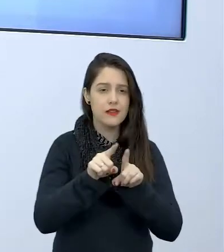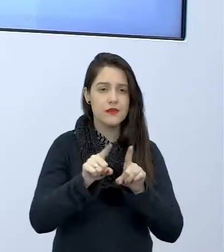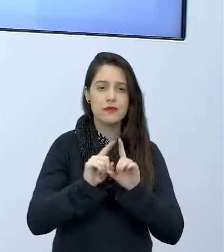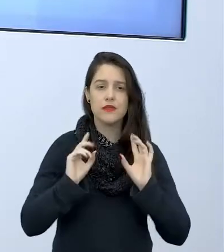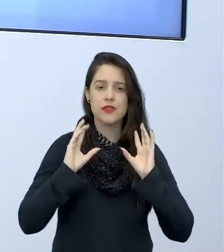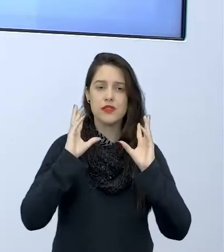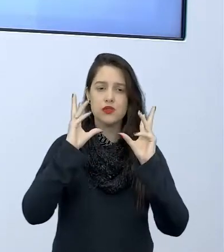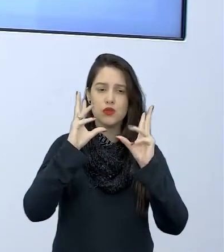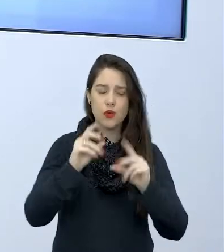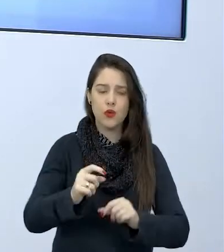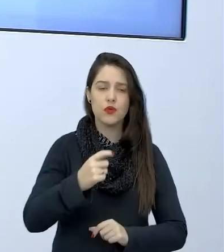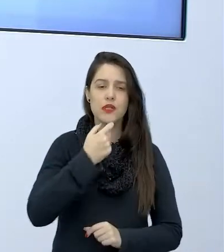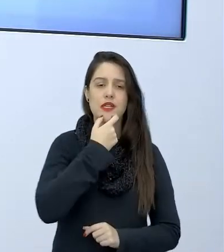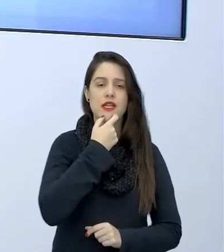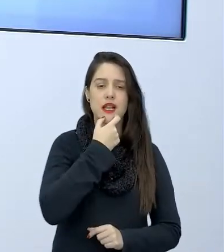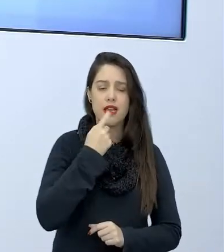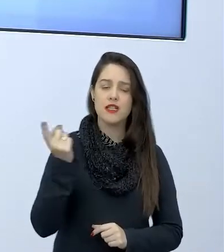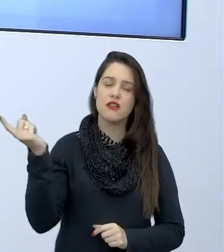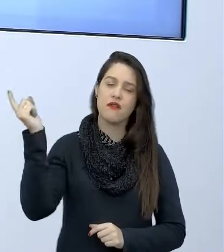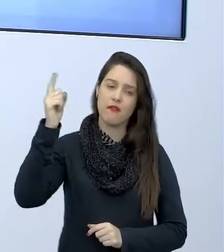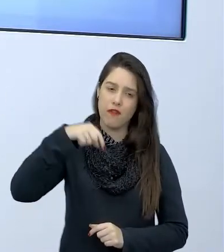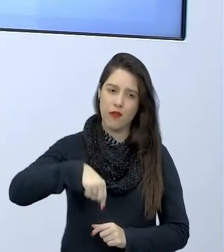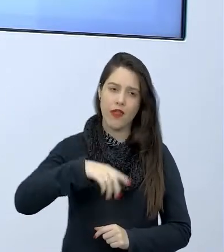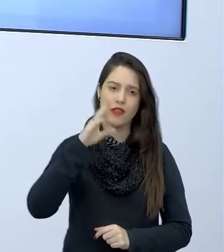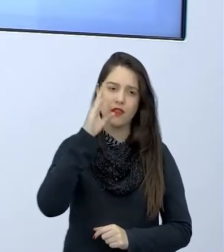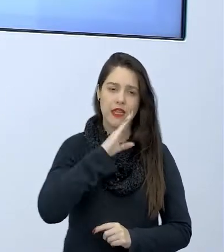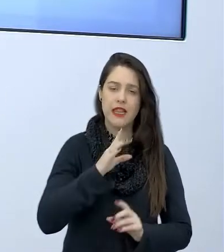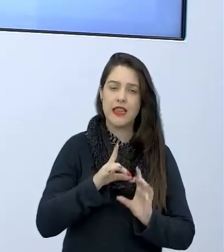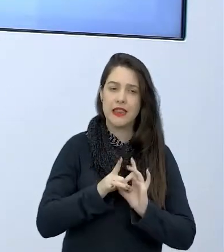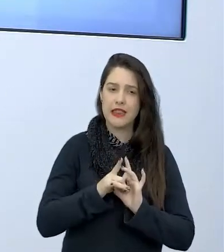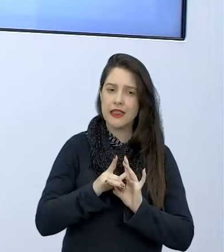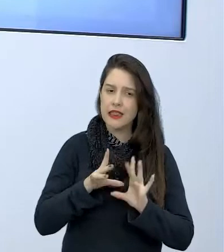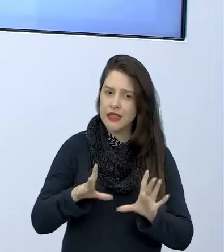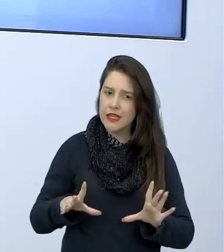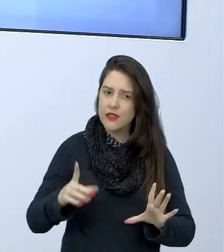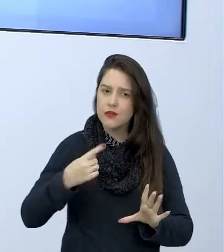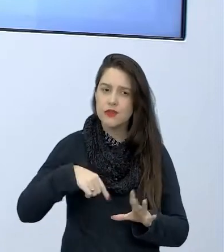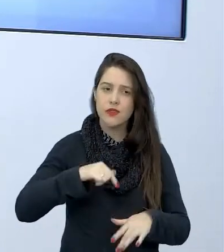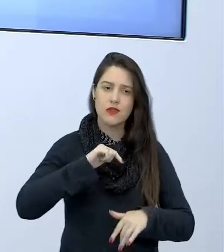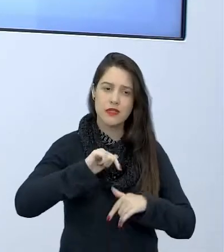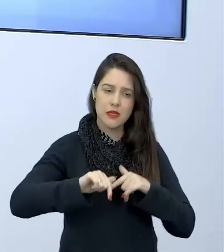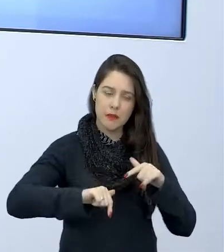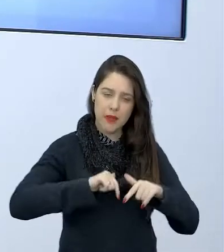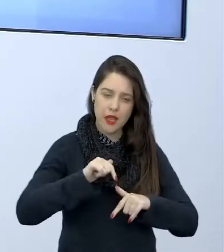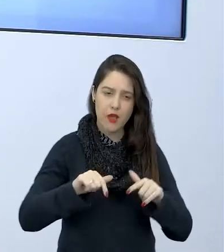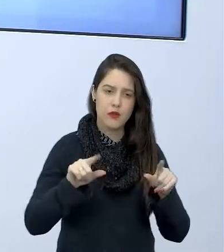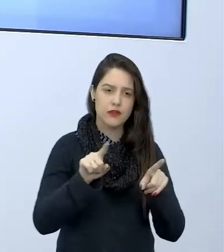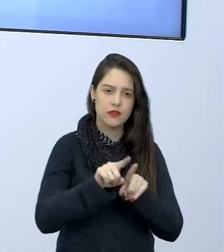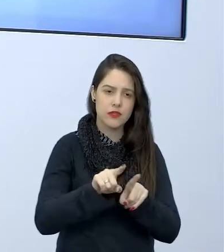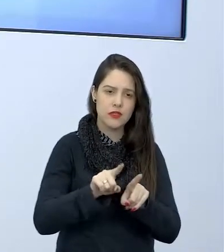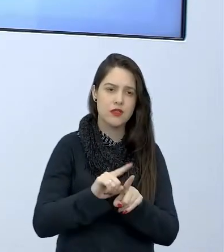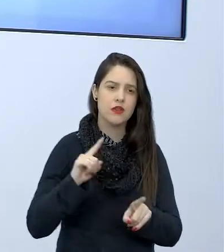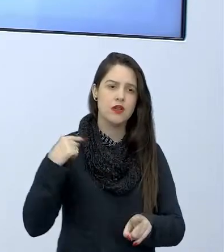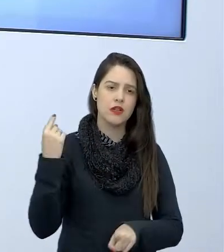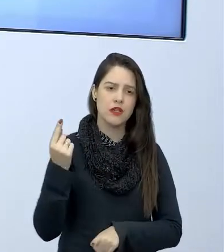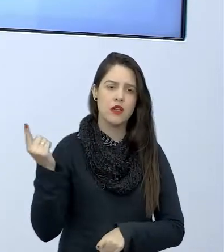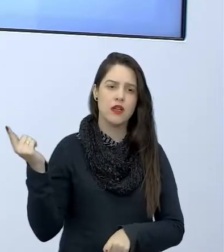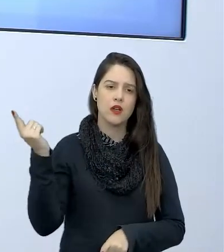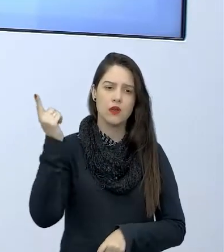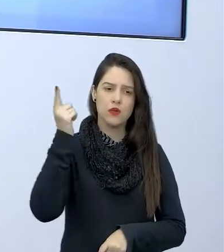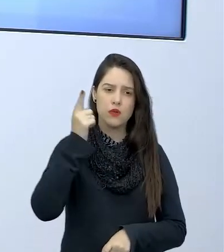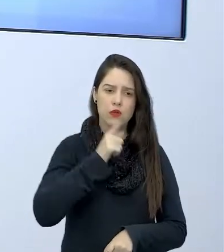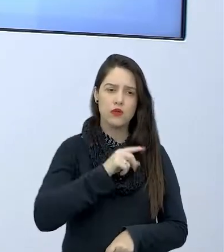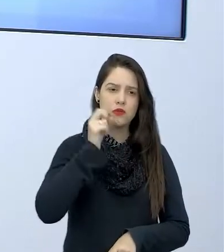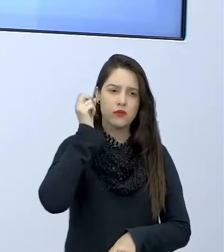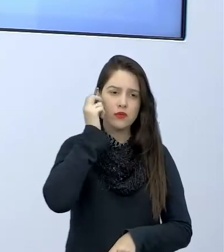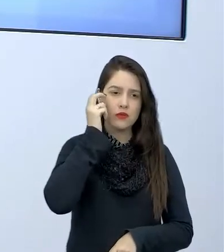esses imigrantes que vieram para cá e deixaram aqui o seu tempero também para o que a gente, né, considera aí a